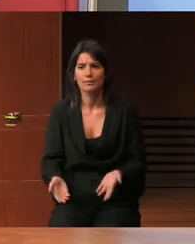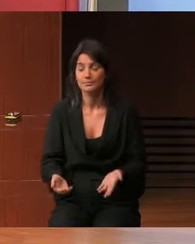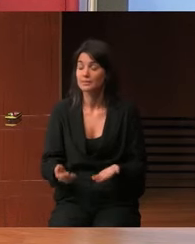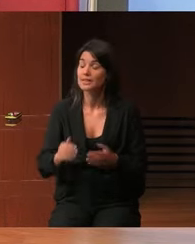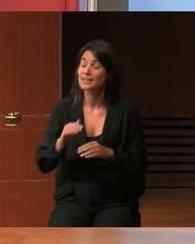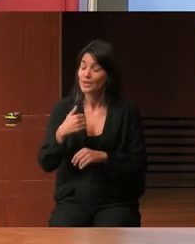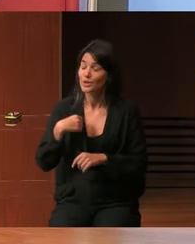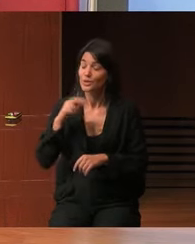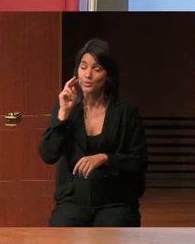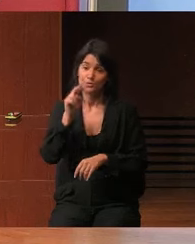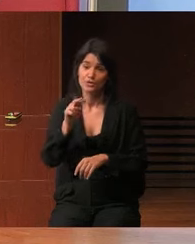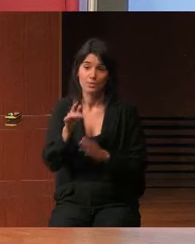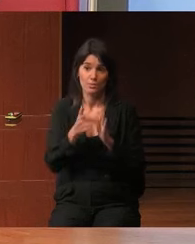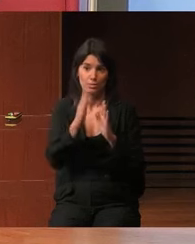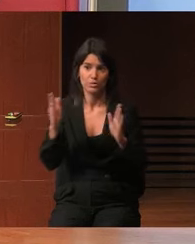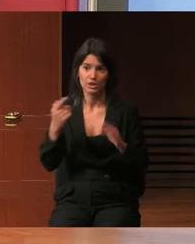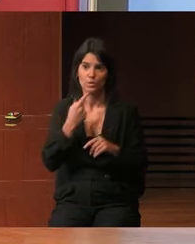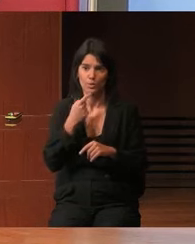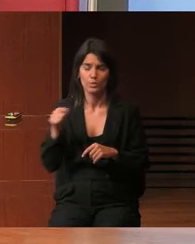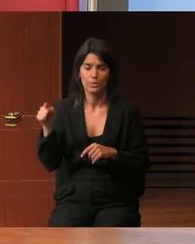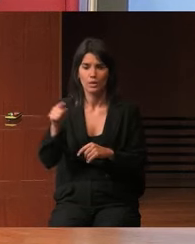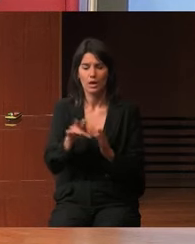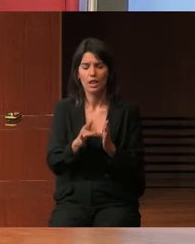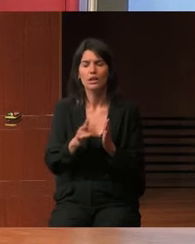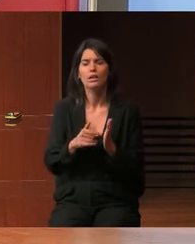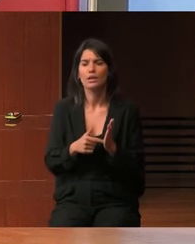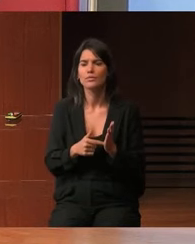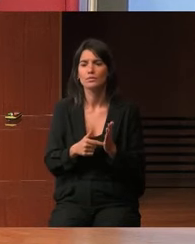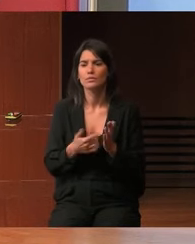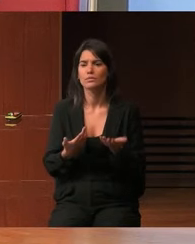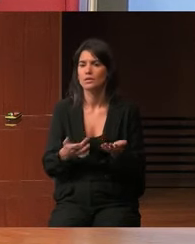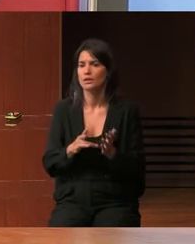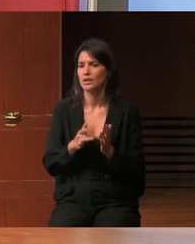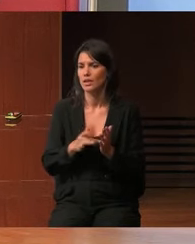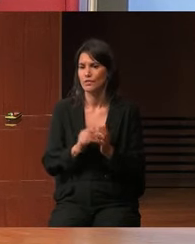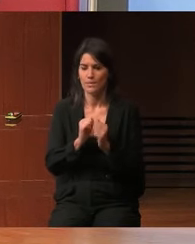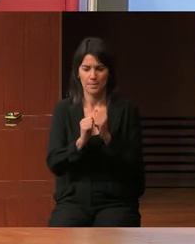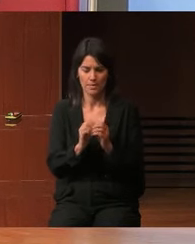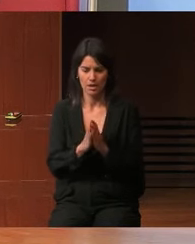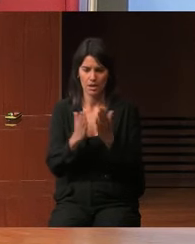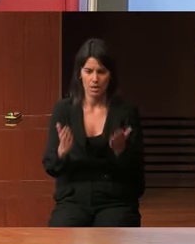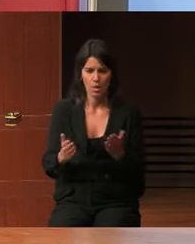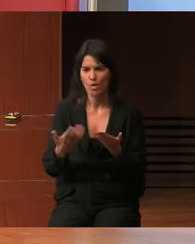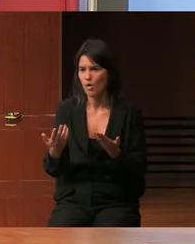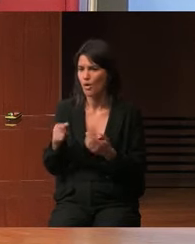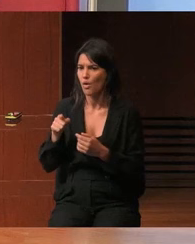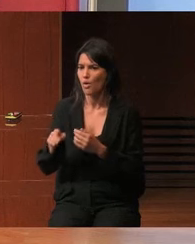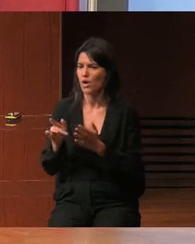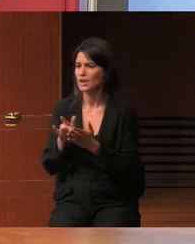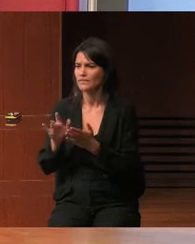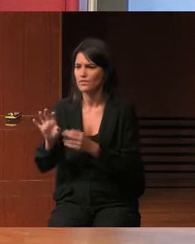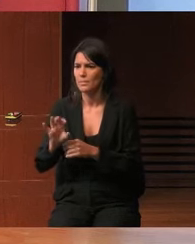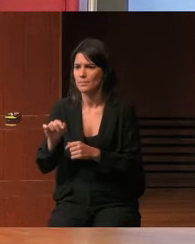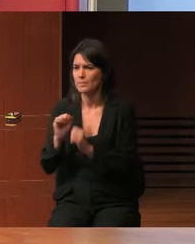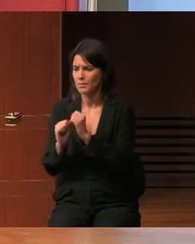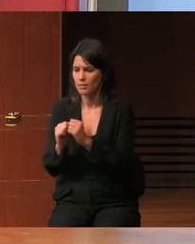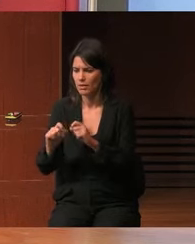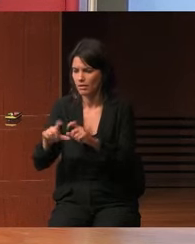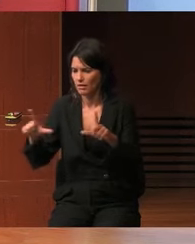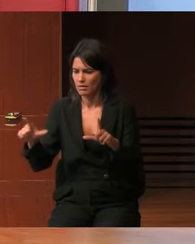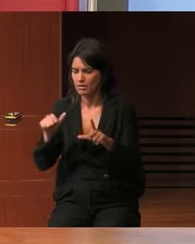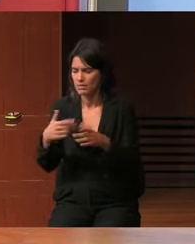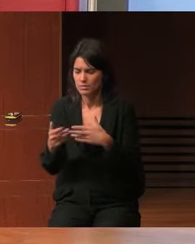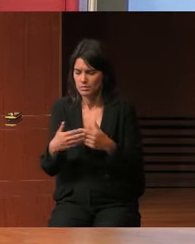que eu vejo muitas bibliotecas e o livro, quer seja o livro em formato de papel, quer seja em formato digital, não interessa o formato. O que interessa é o